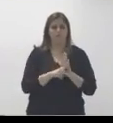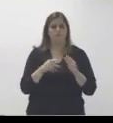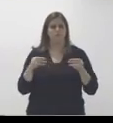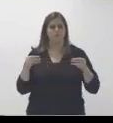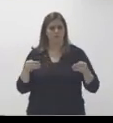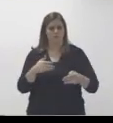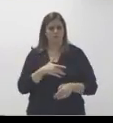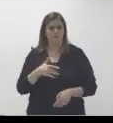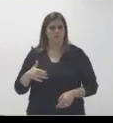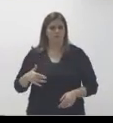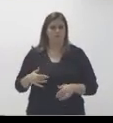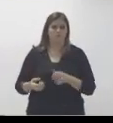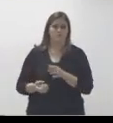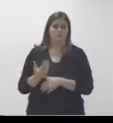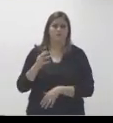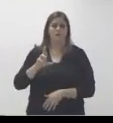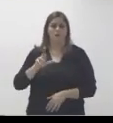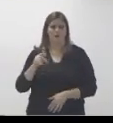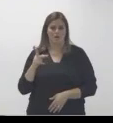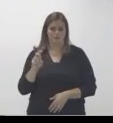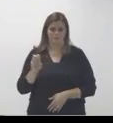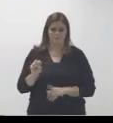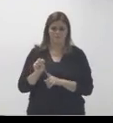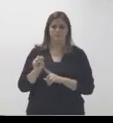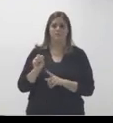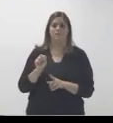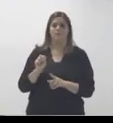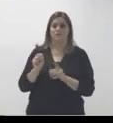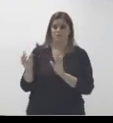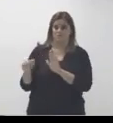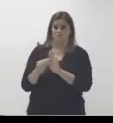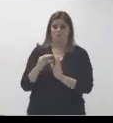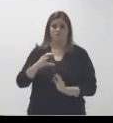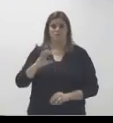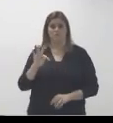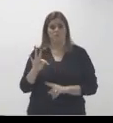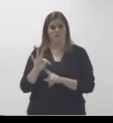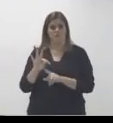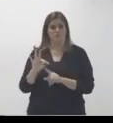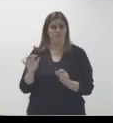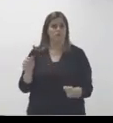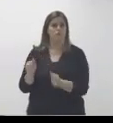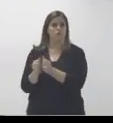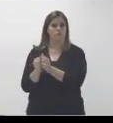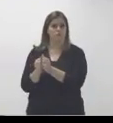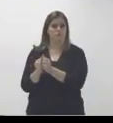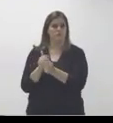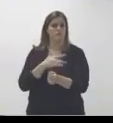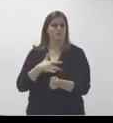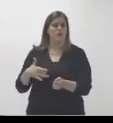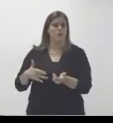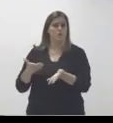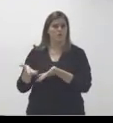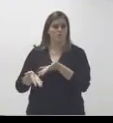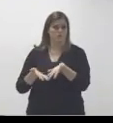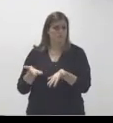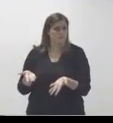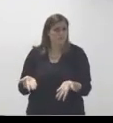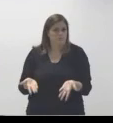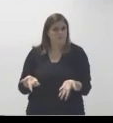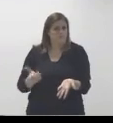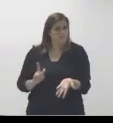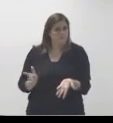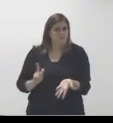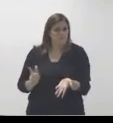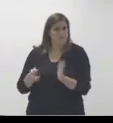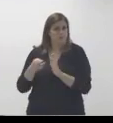ela colocou a comunidade terapêutica como equipamento de saúde isso daí é um fato absolutamente inegável é ela é um serviço de atenção